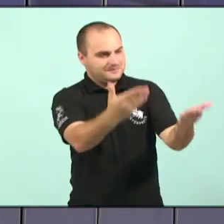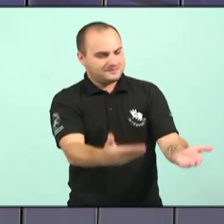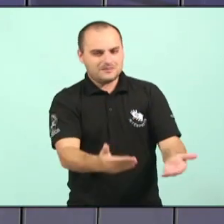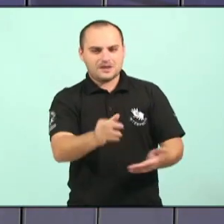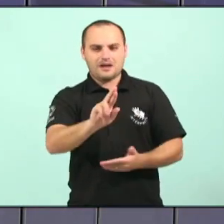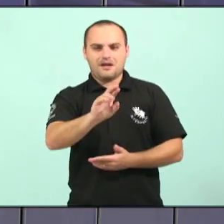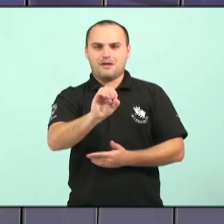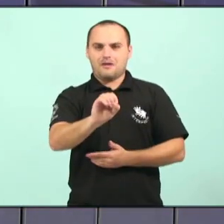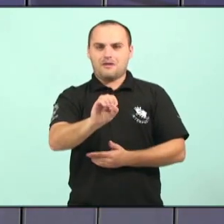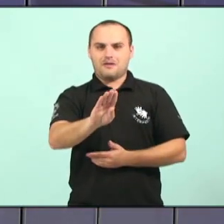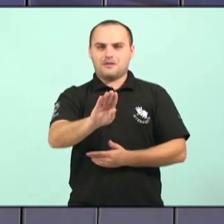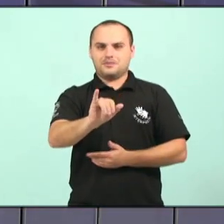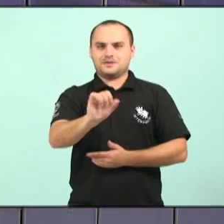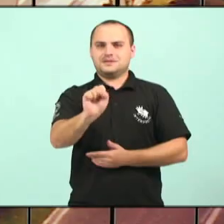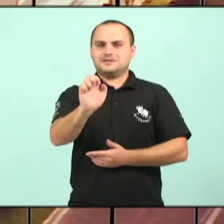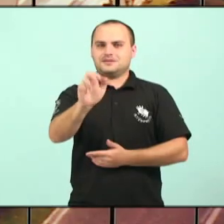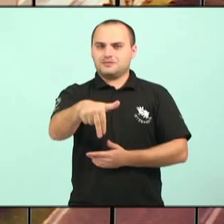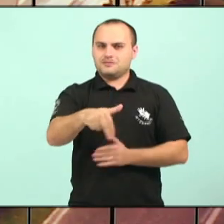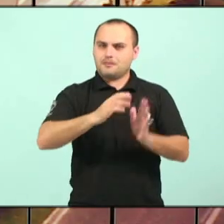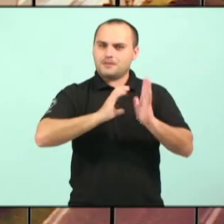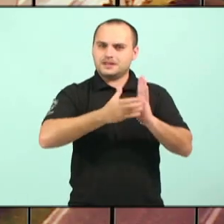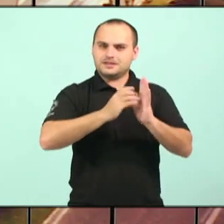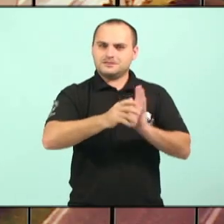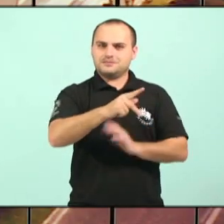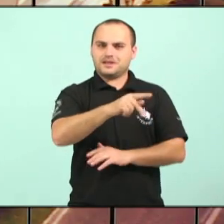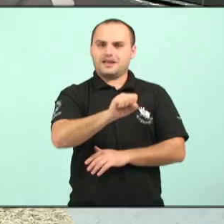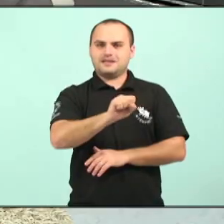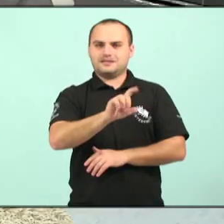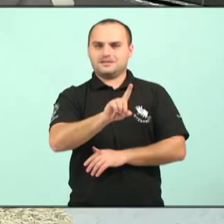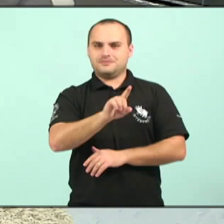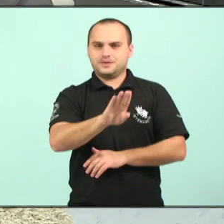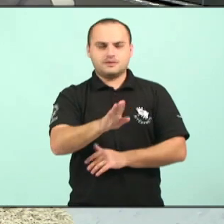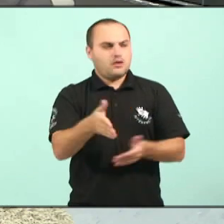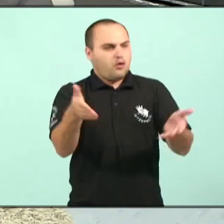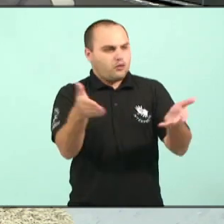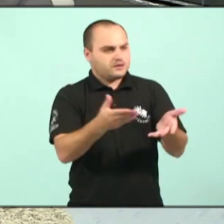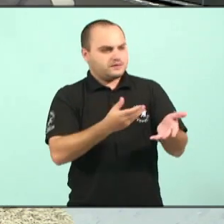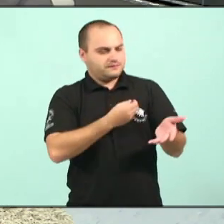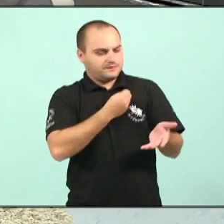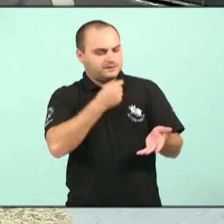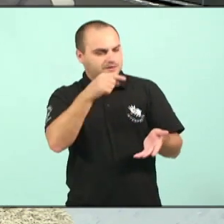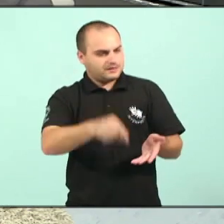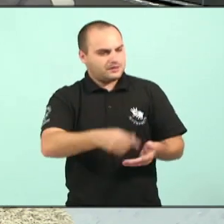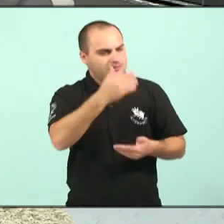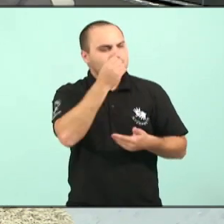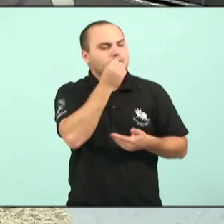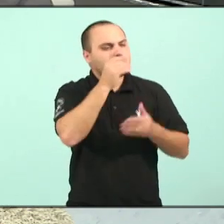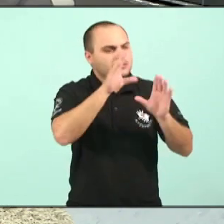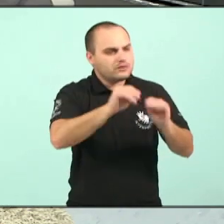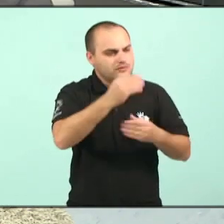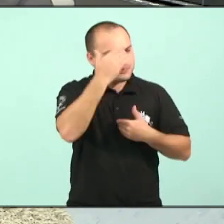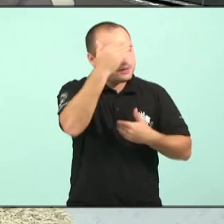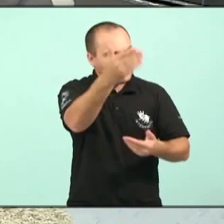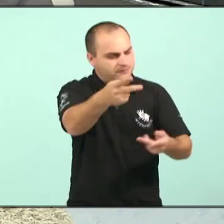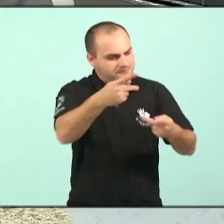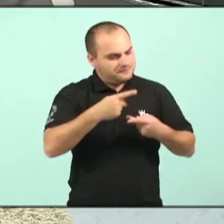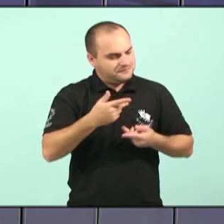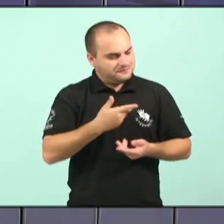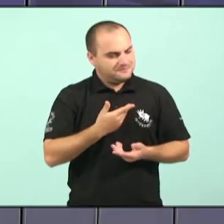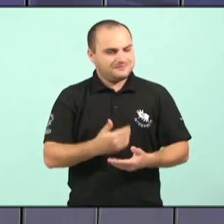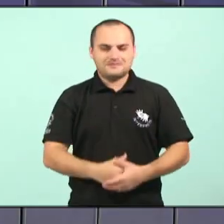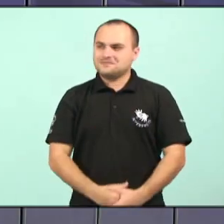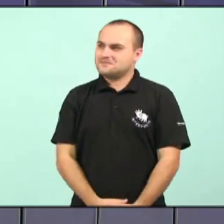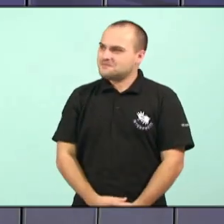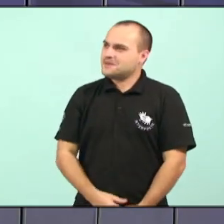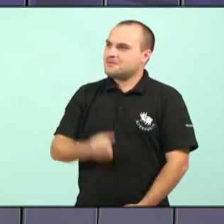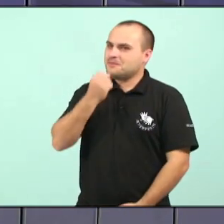Coelho, do PSDB, que está aqui conosco para conversar com a coletividade. Muito boa noite, obrigado por ter atendido o nosso convite, vereador. Boa noite,